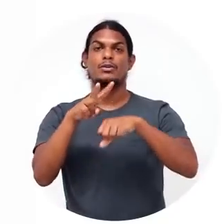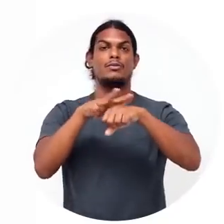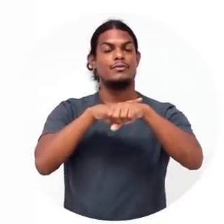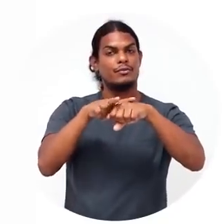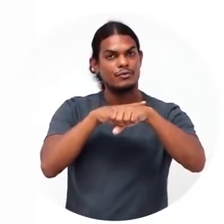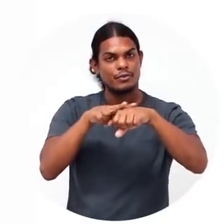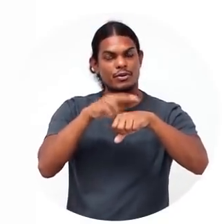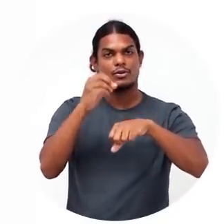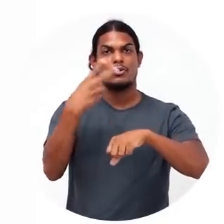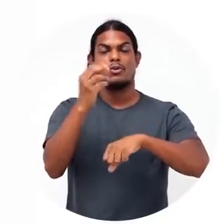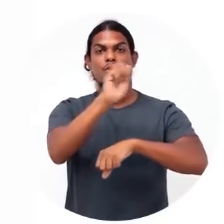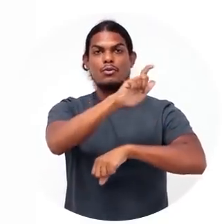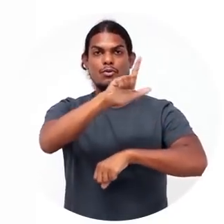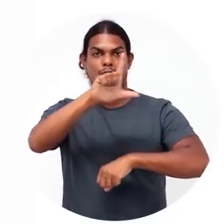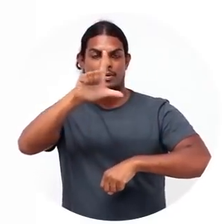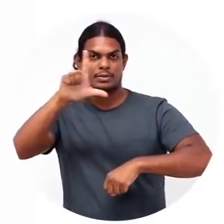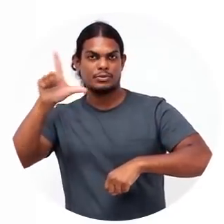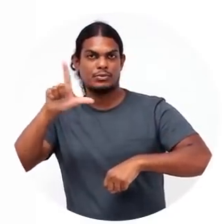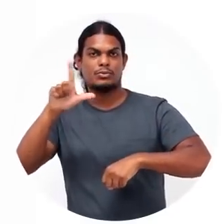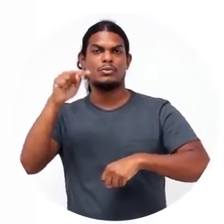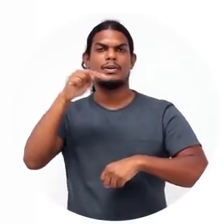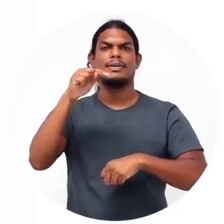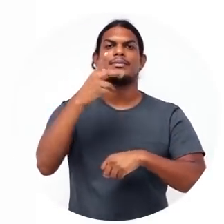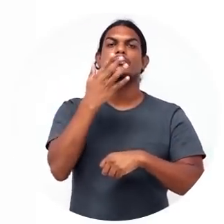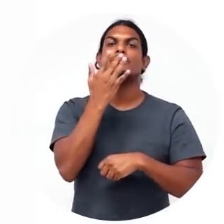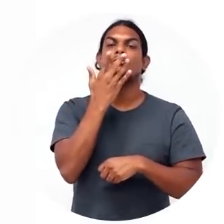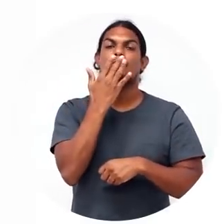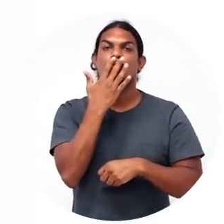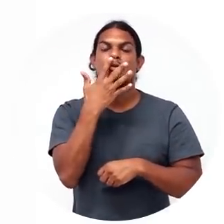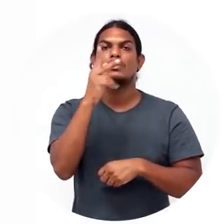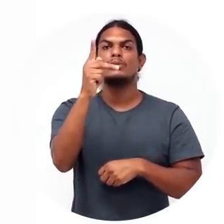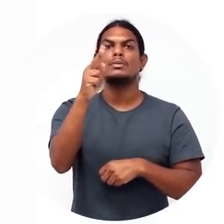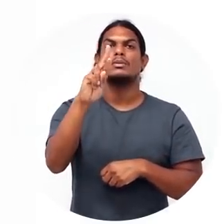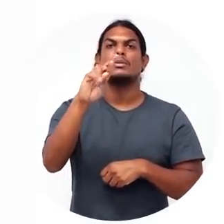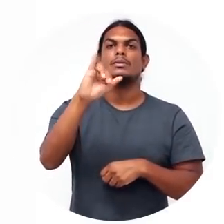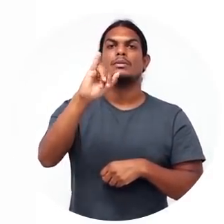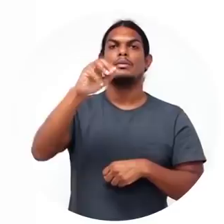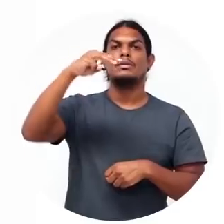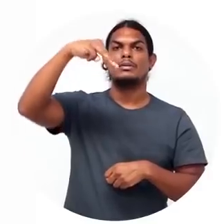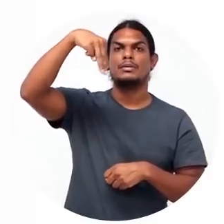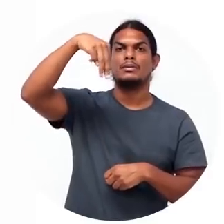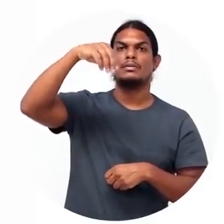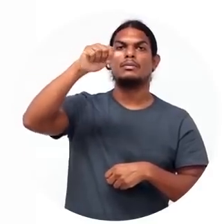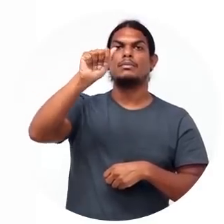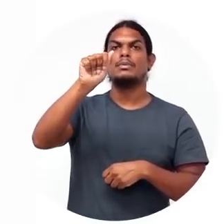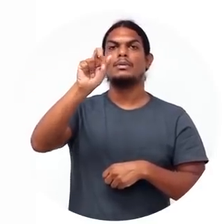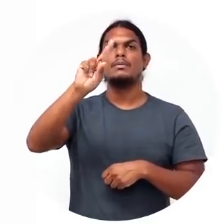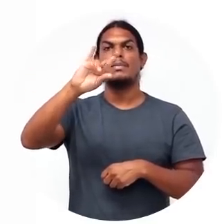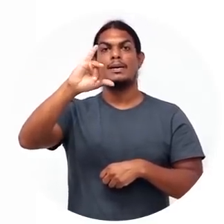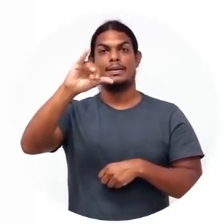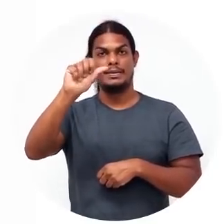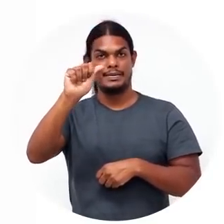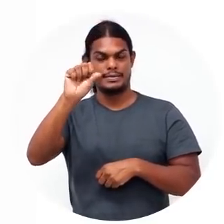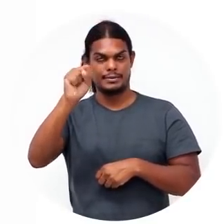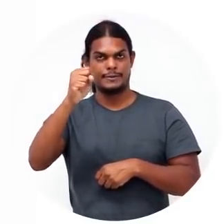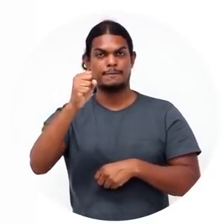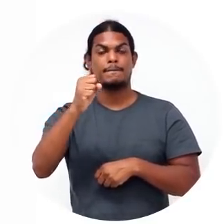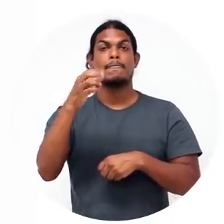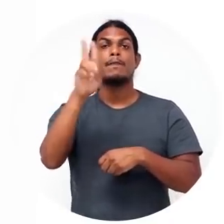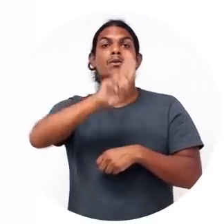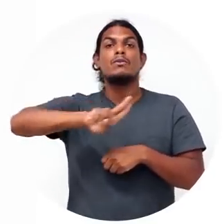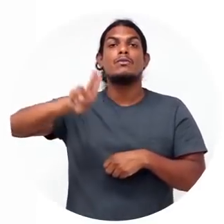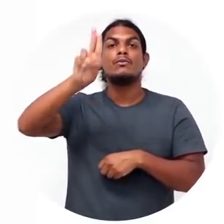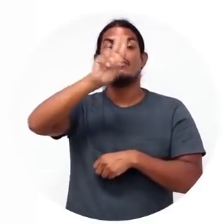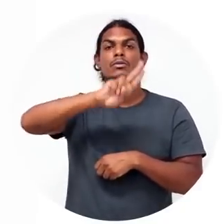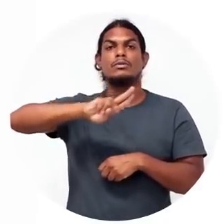luz verde e um feixe de luz azul, essas são as cores primárias quando a gente está trabalhando com luz. Quando a gente vai